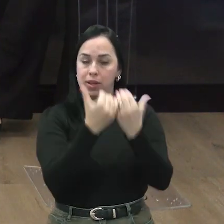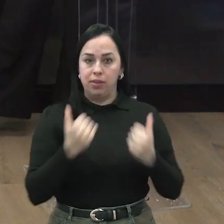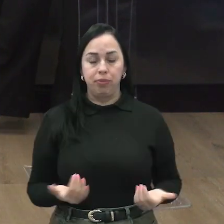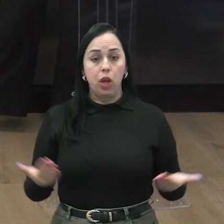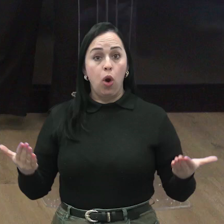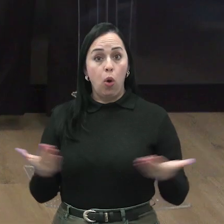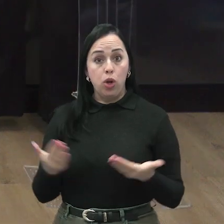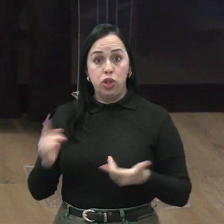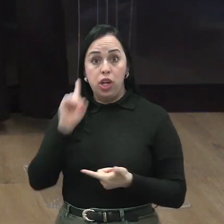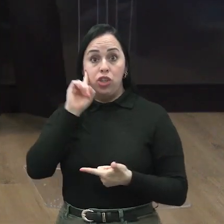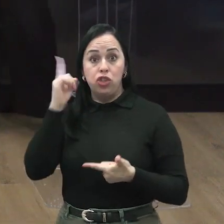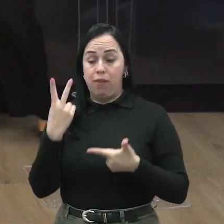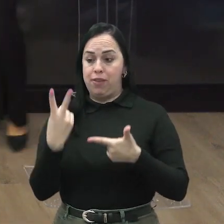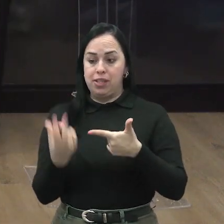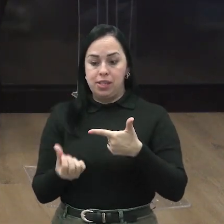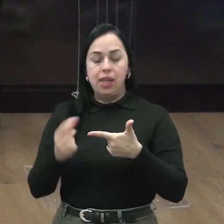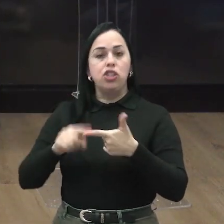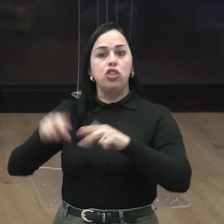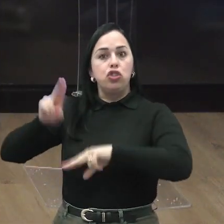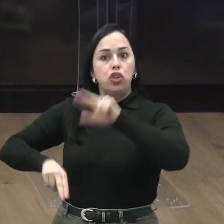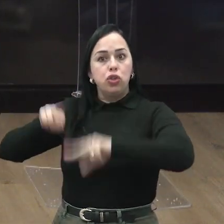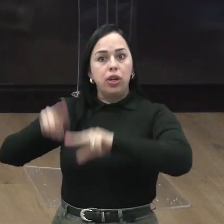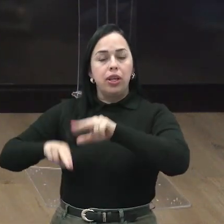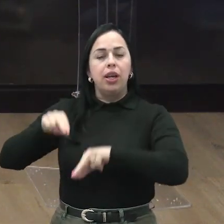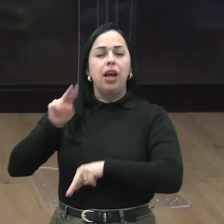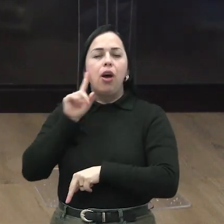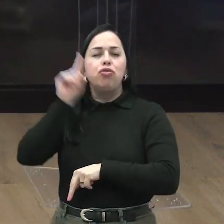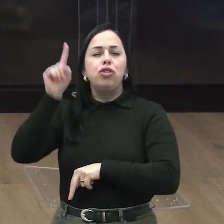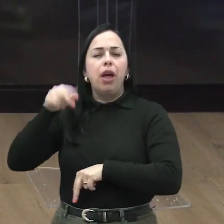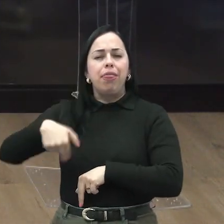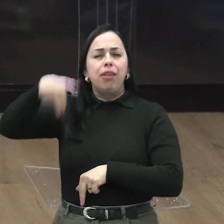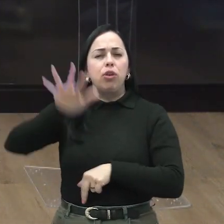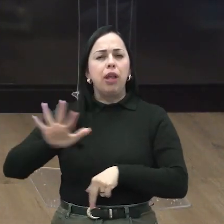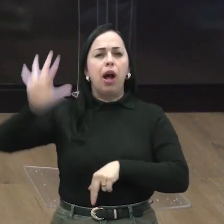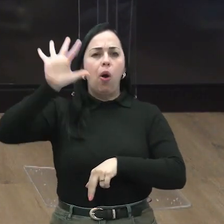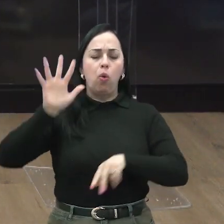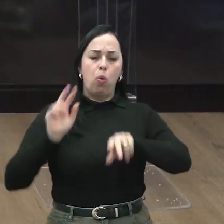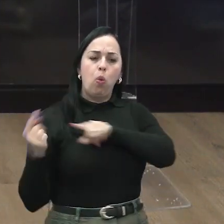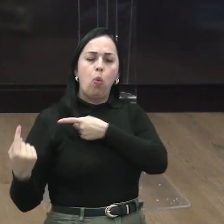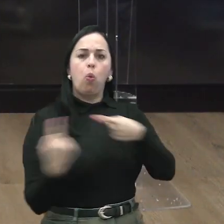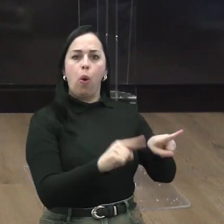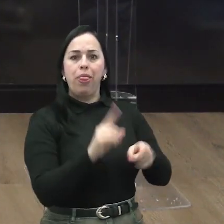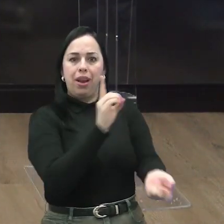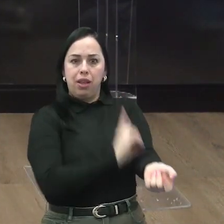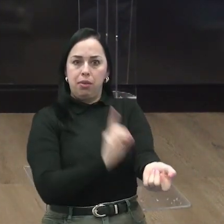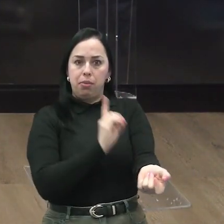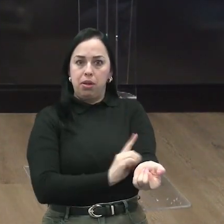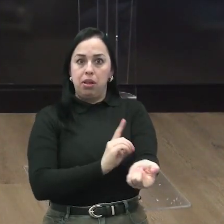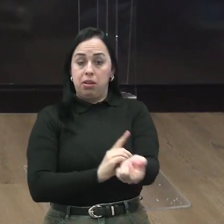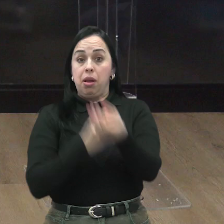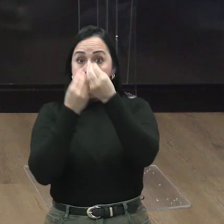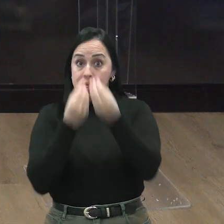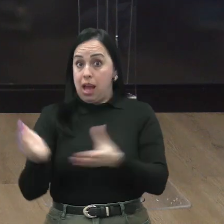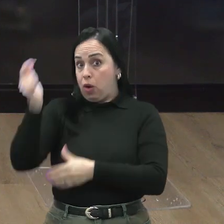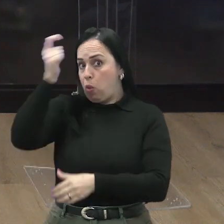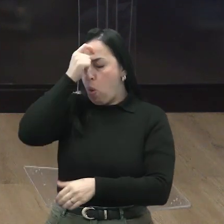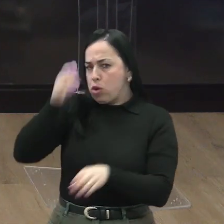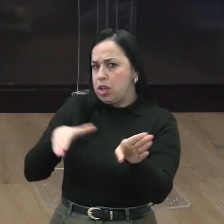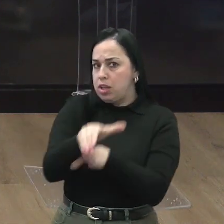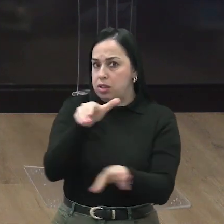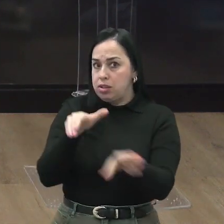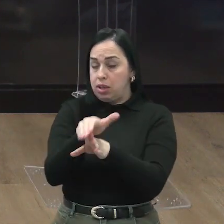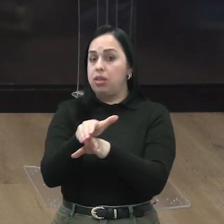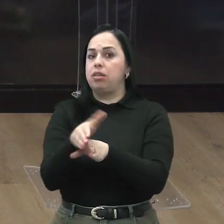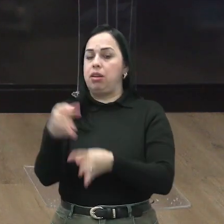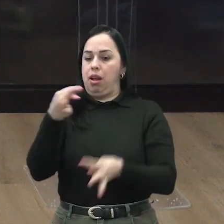E hoje, 26 de junho, é o Dia Nacional de Prevenção ao Diabetes. A data foi instituída para conscientizar